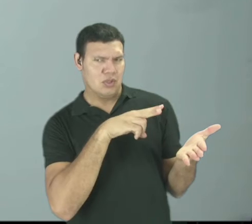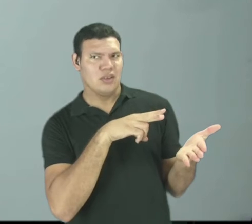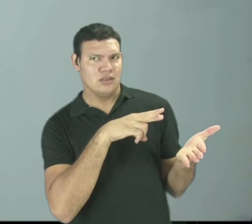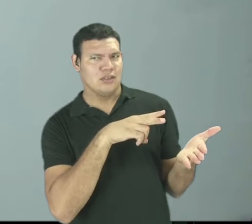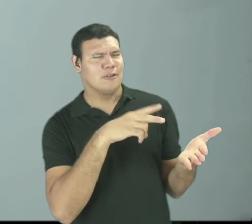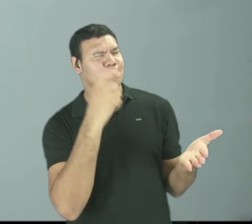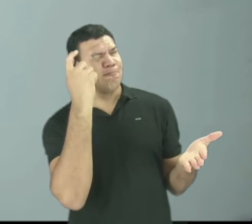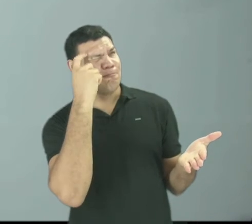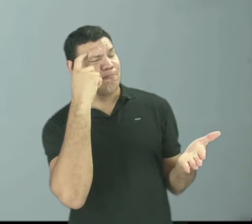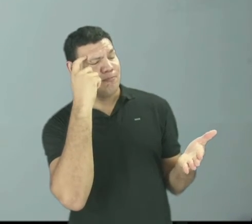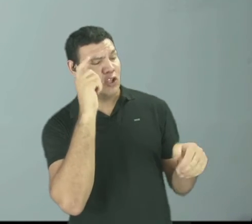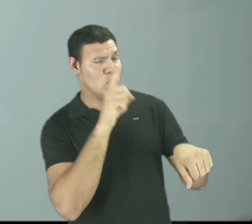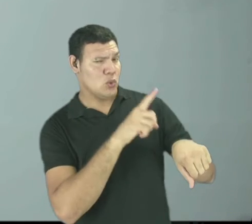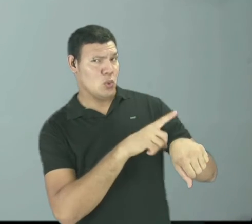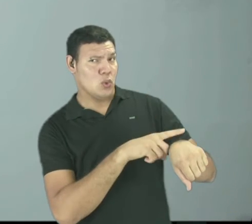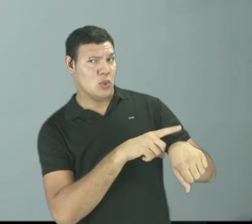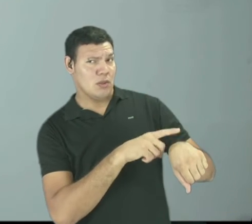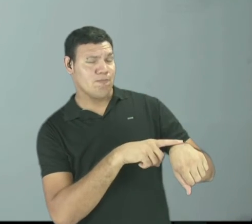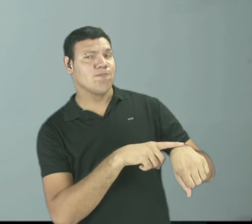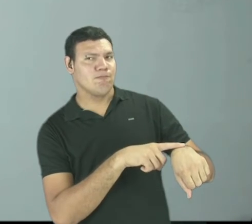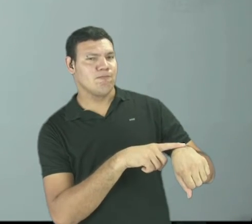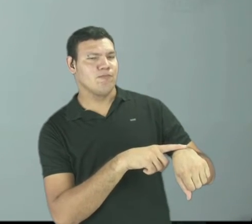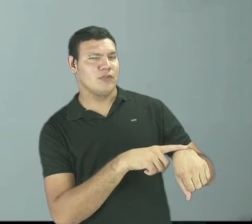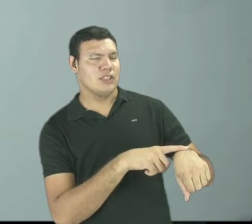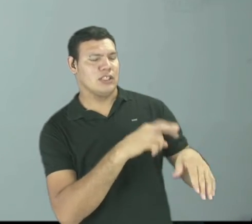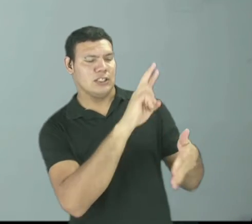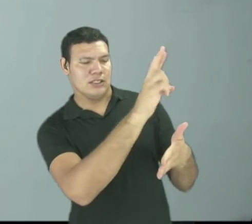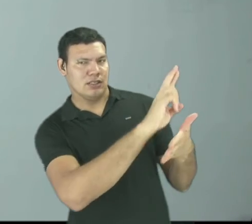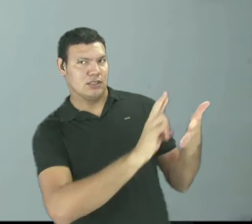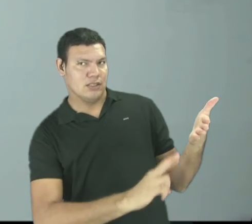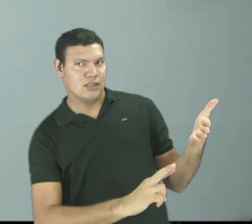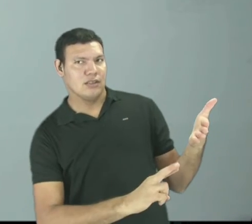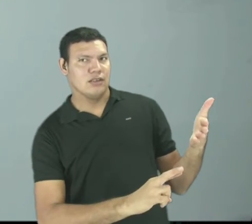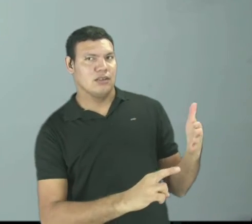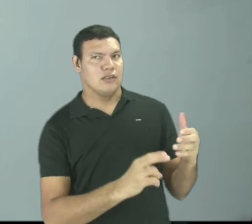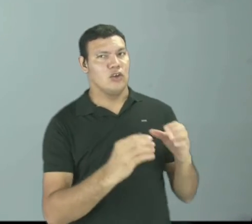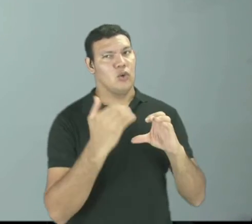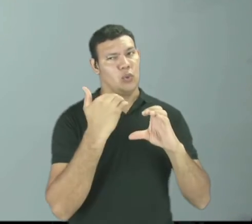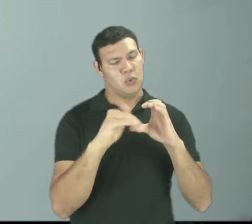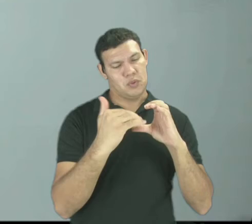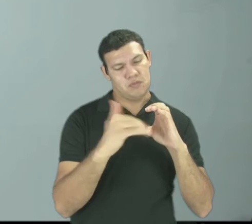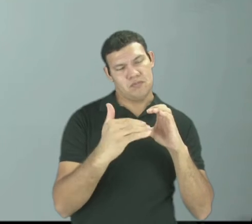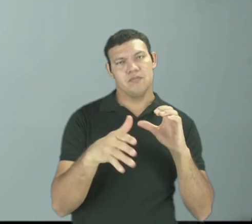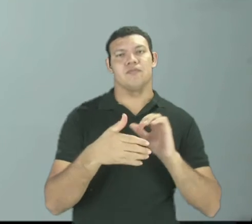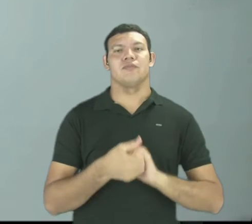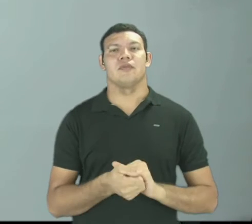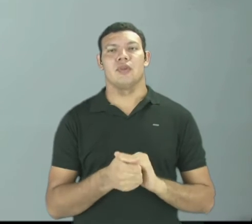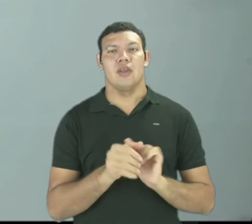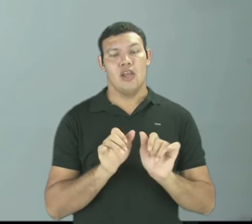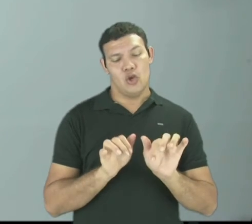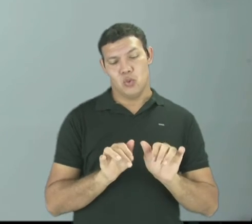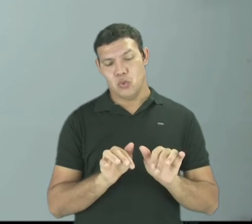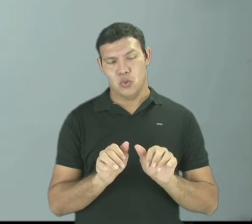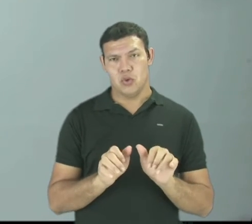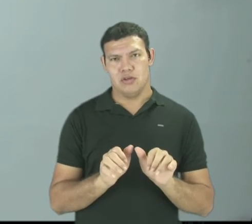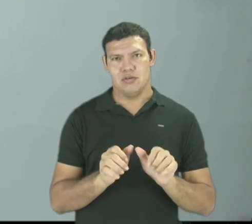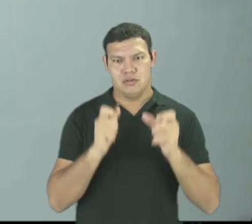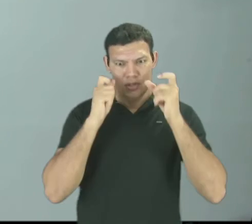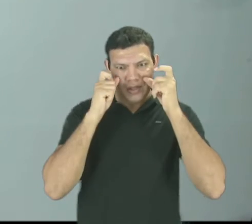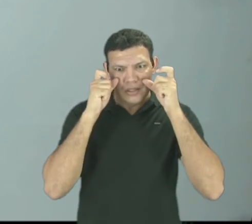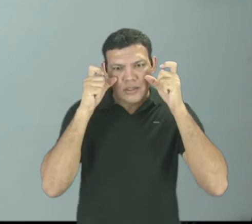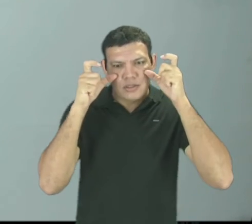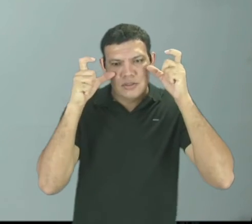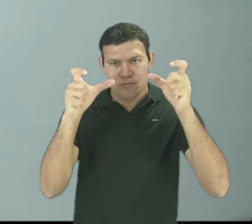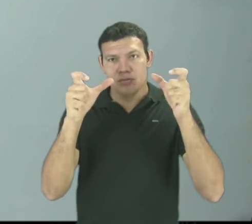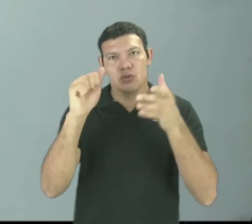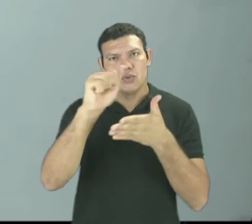tempo para escrever, quando está fazendo uma redação, escrevendo um e-mail ou algo do tipo, nós nos atentemos